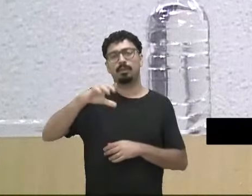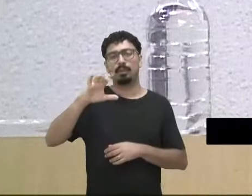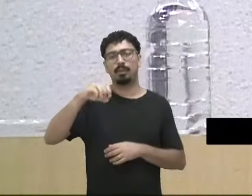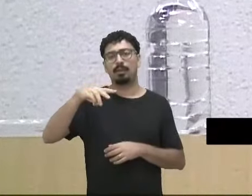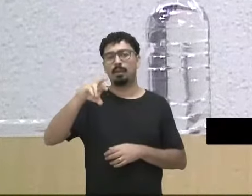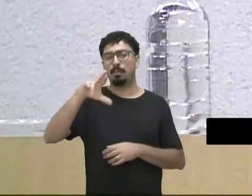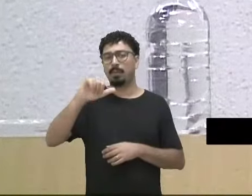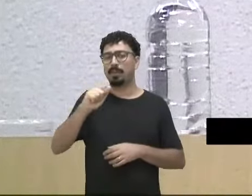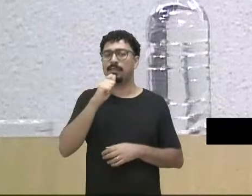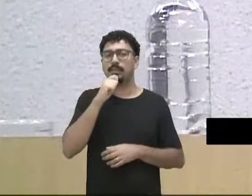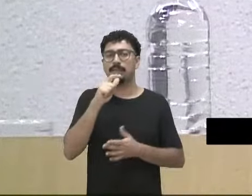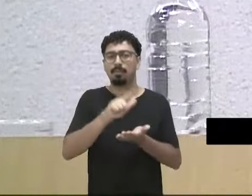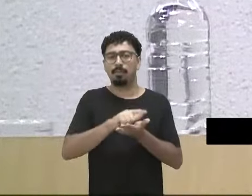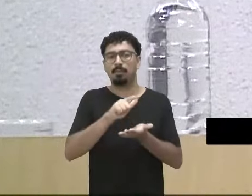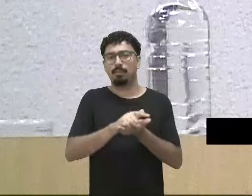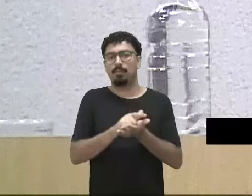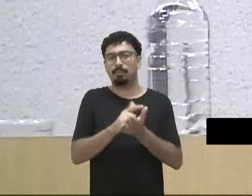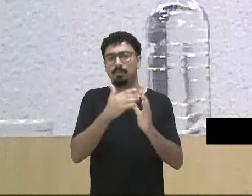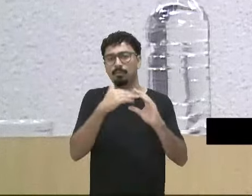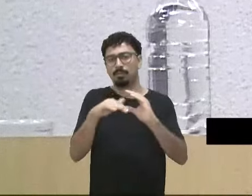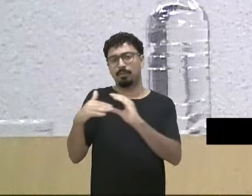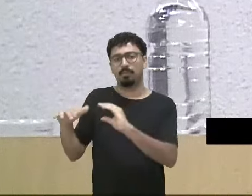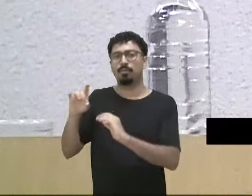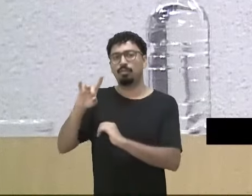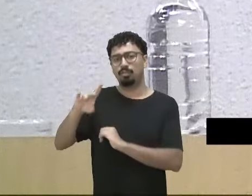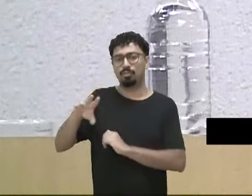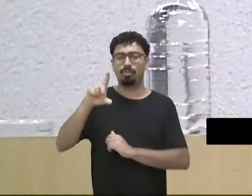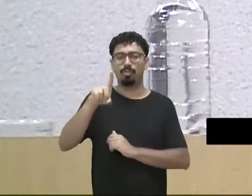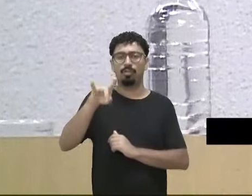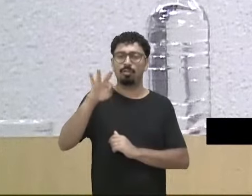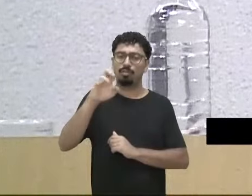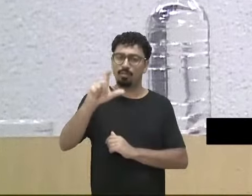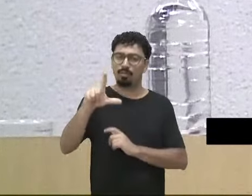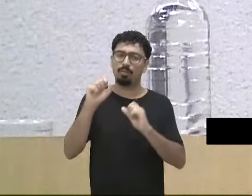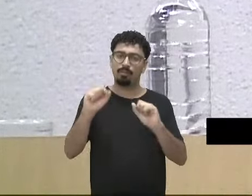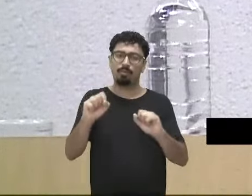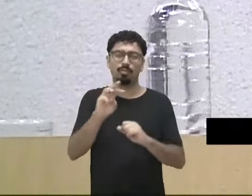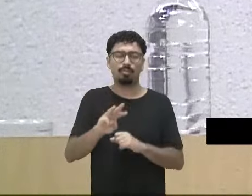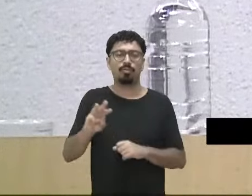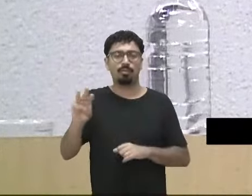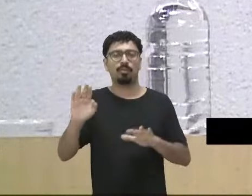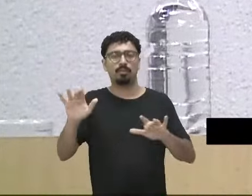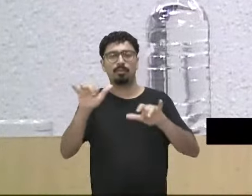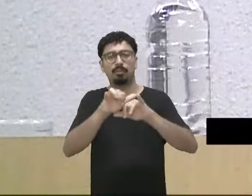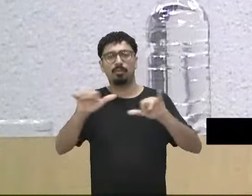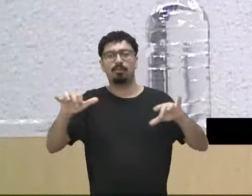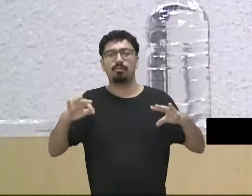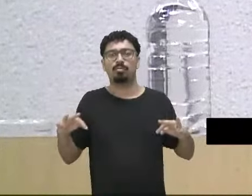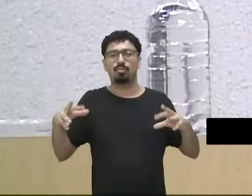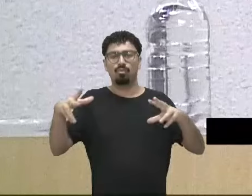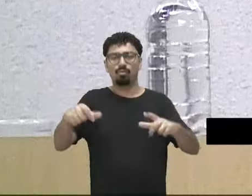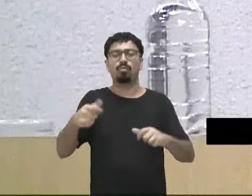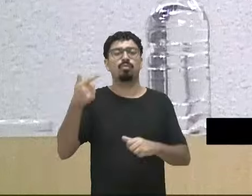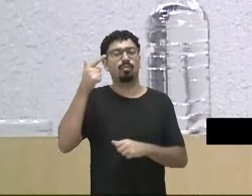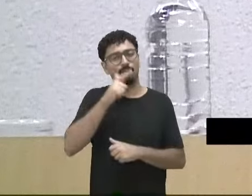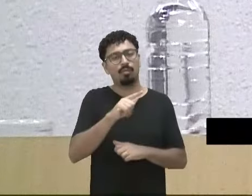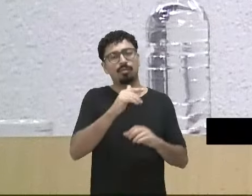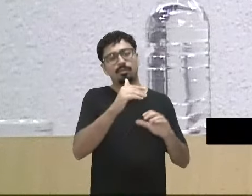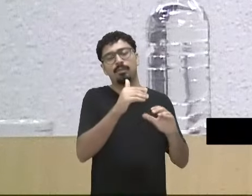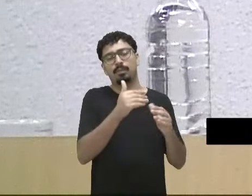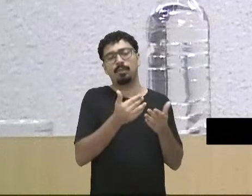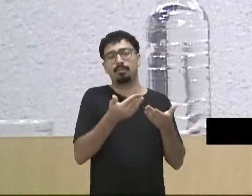enviassem para os servidores. Ela só está digital mesmo, pode ser acessada no site, mas nós comunicamos todas as entidades para que enviassem para os